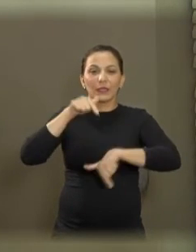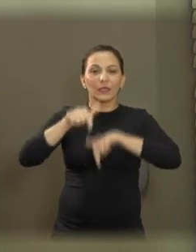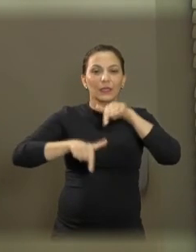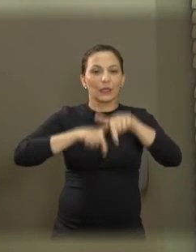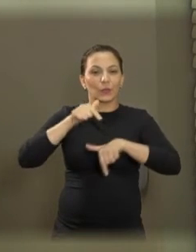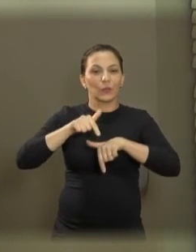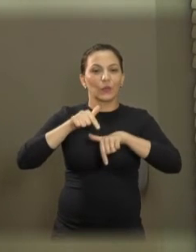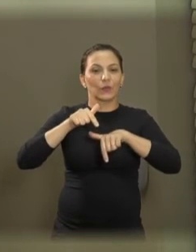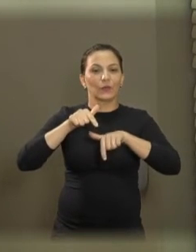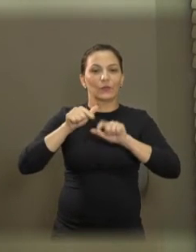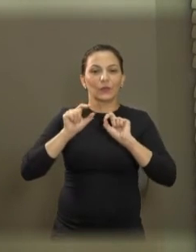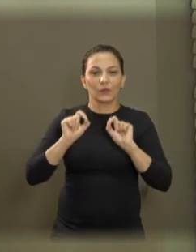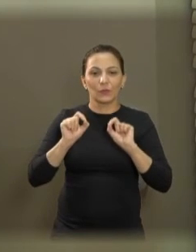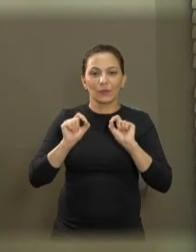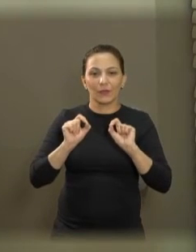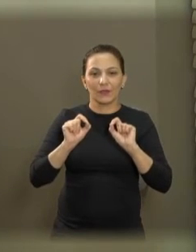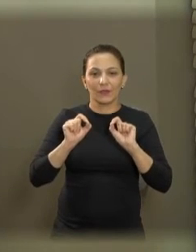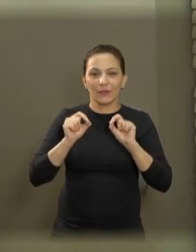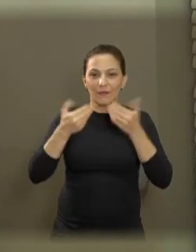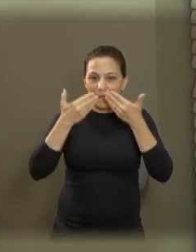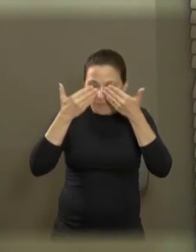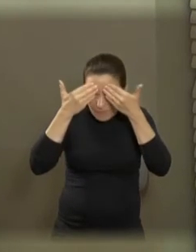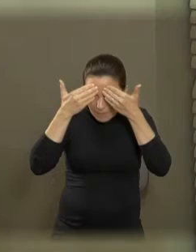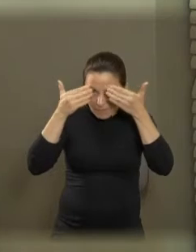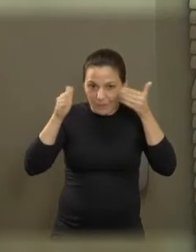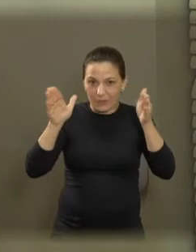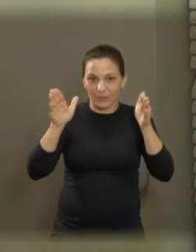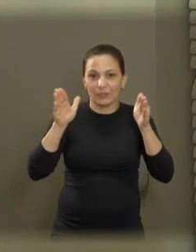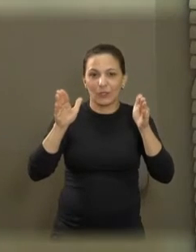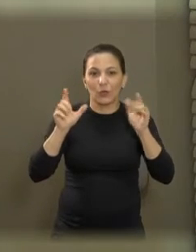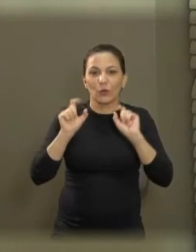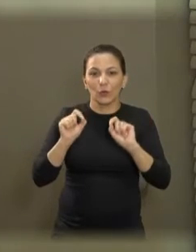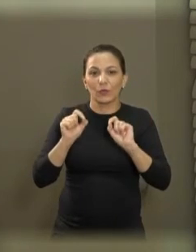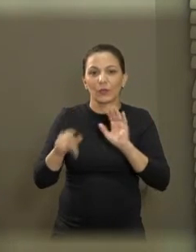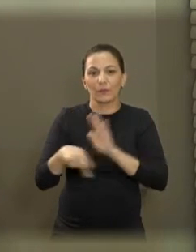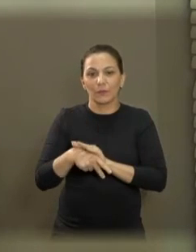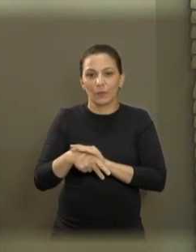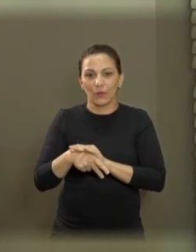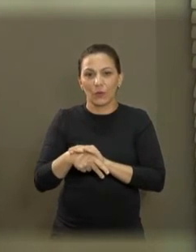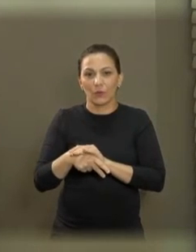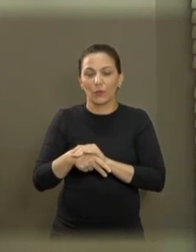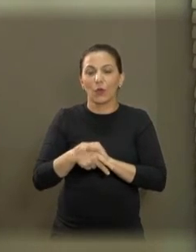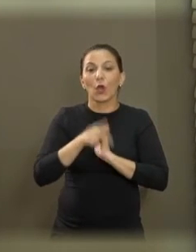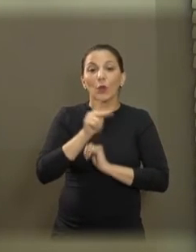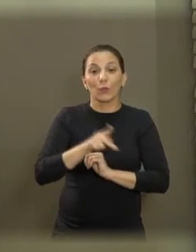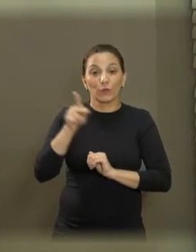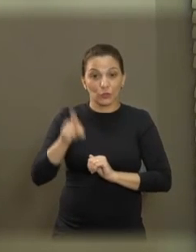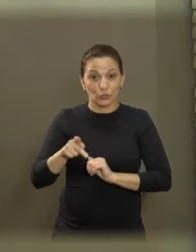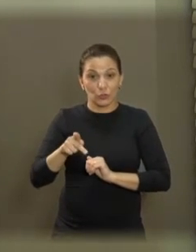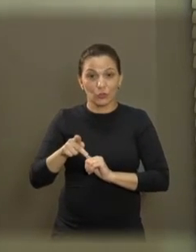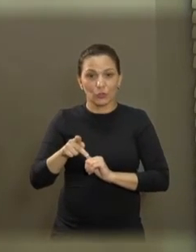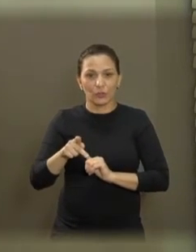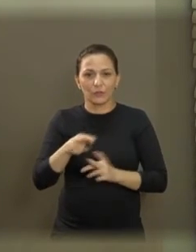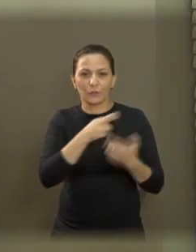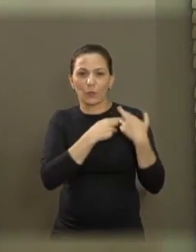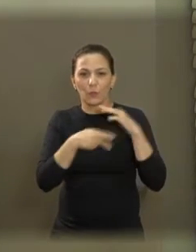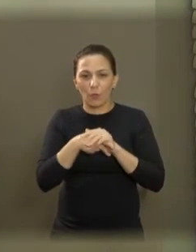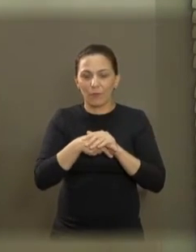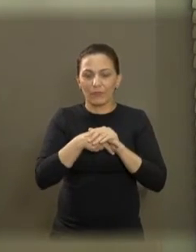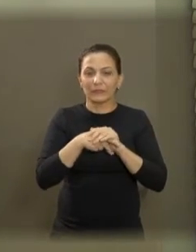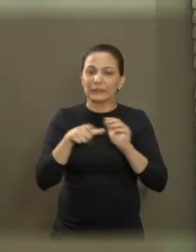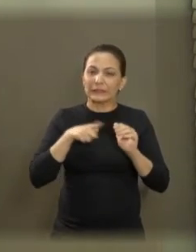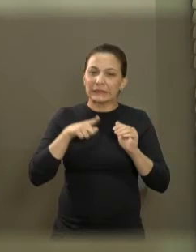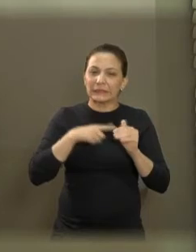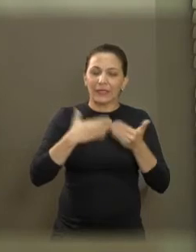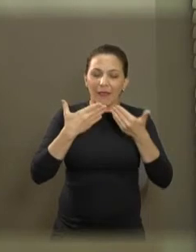com amplitude. Não faz a missão do professor simplesmente por fazê-la. Amplia essa